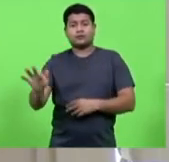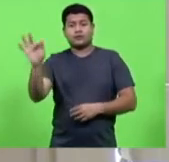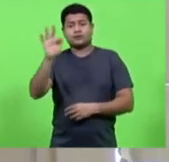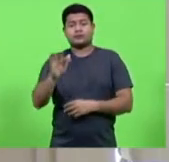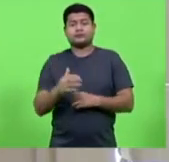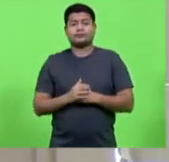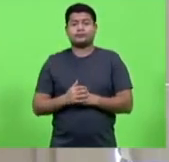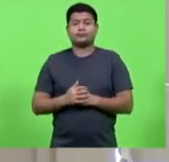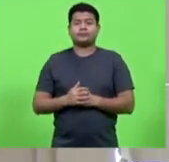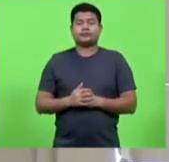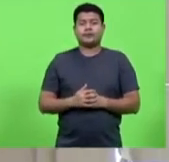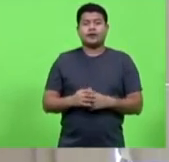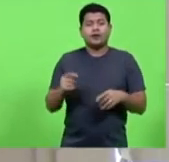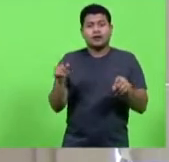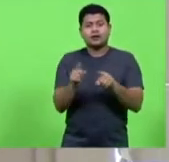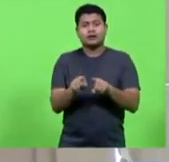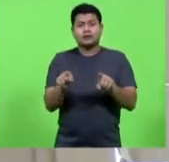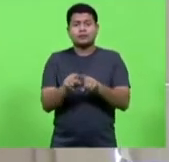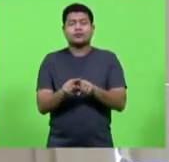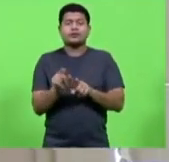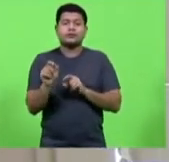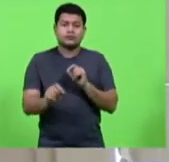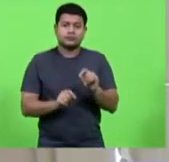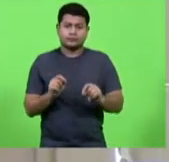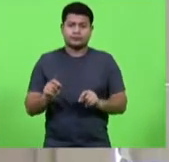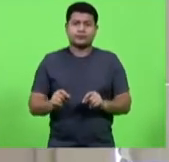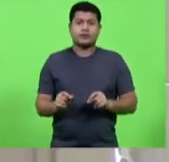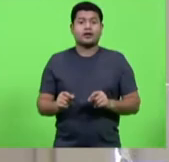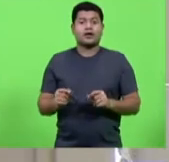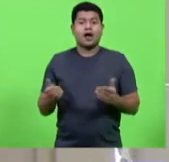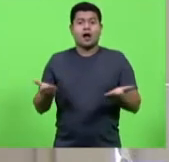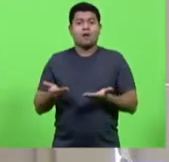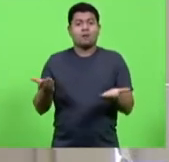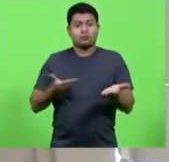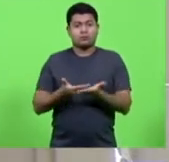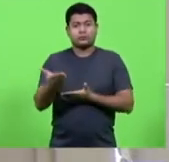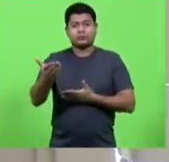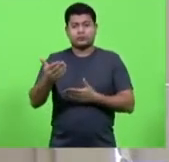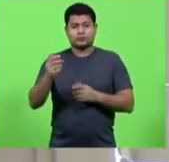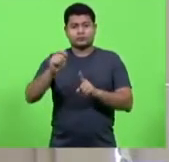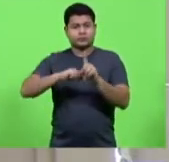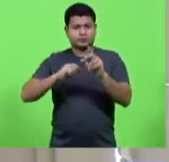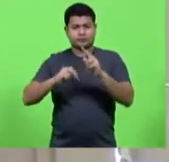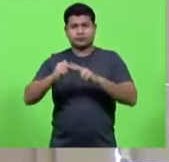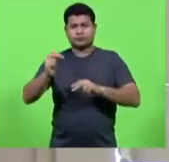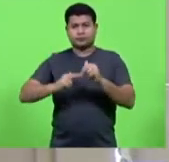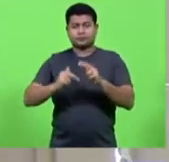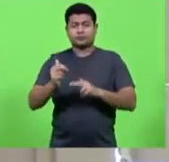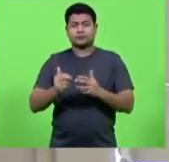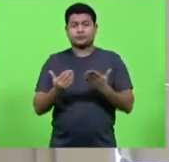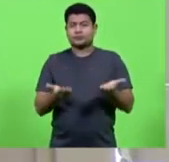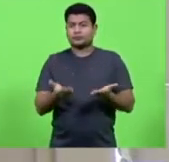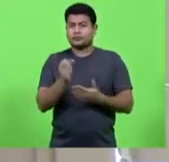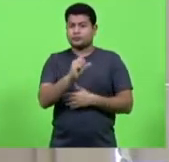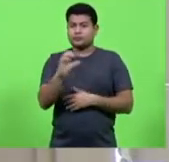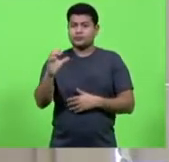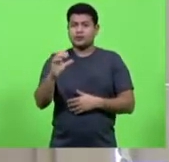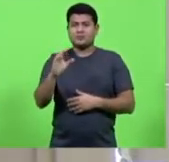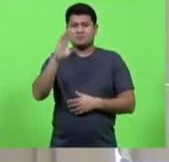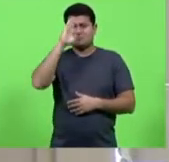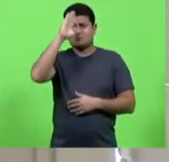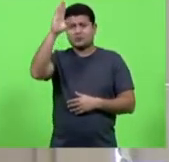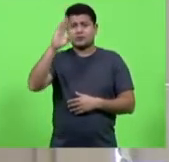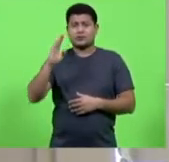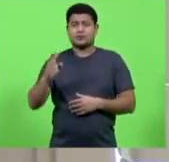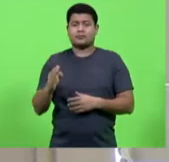não só isso. O início do mês está começando tão bem para os catarinenses e, sobretudo, para os